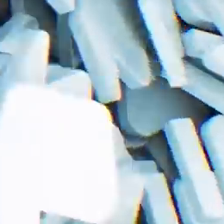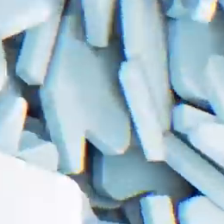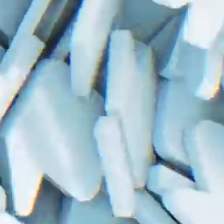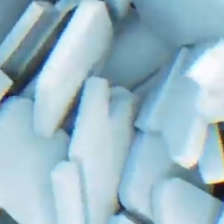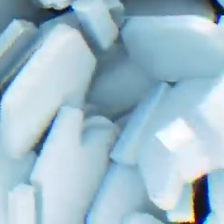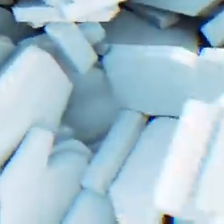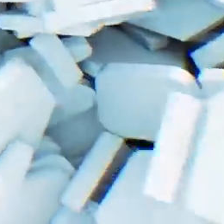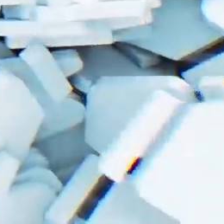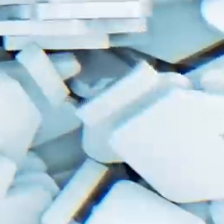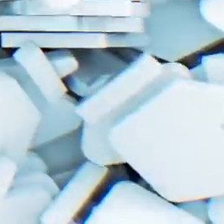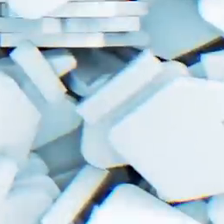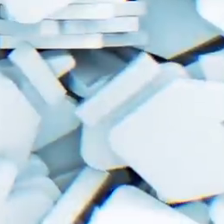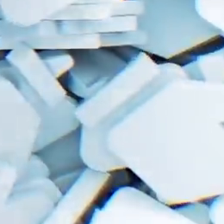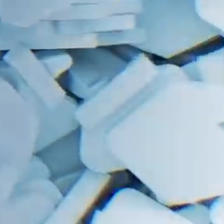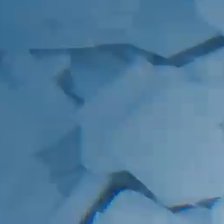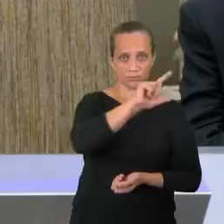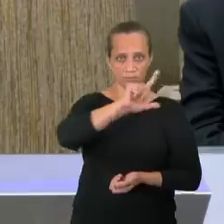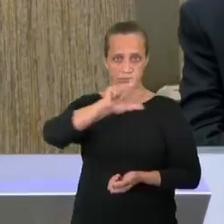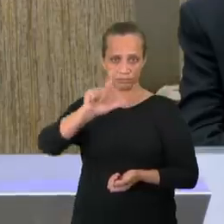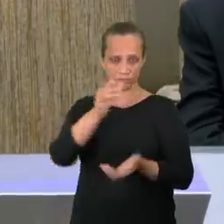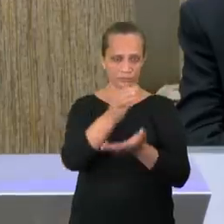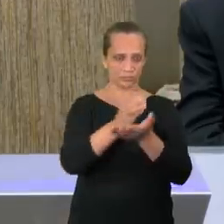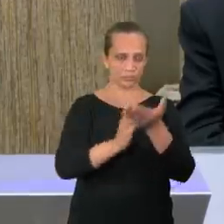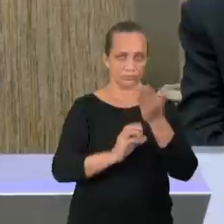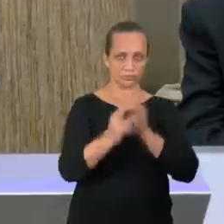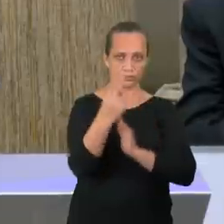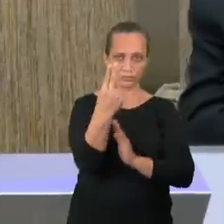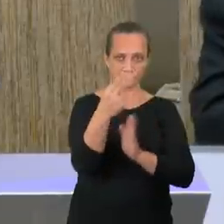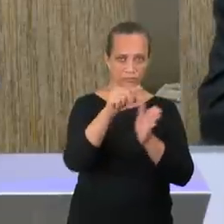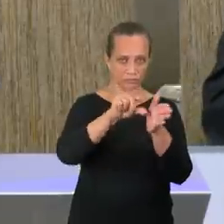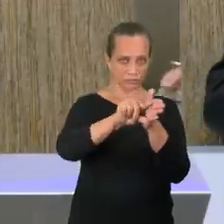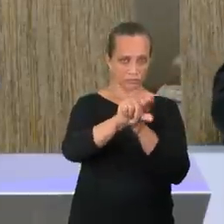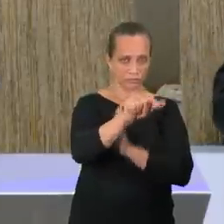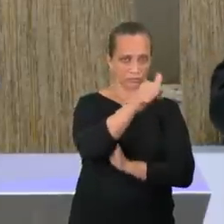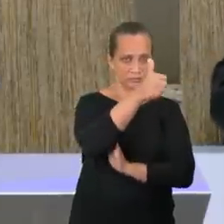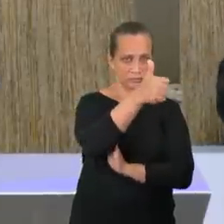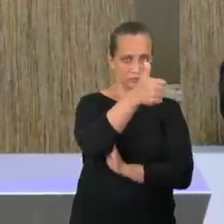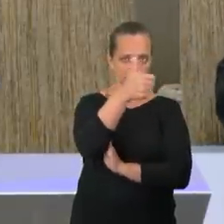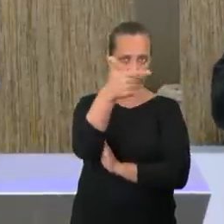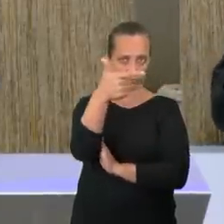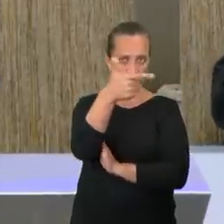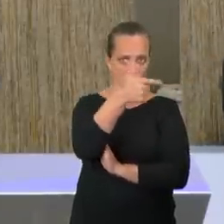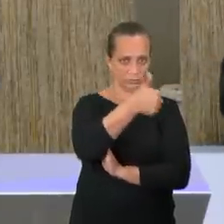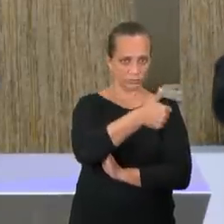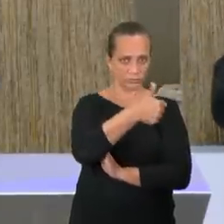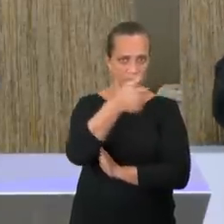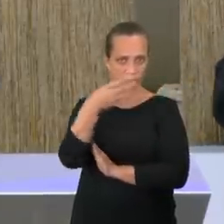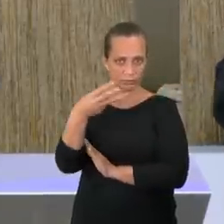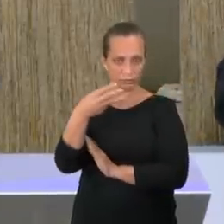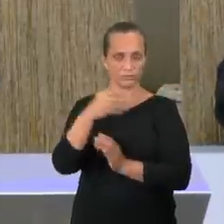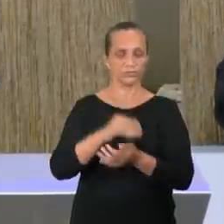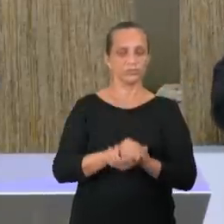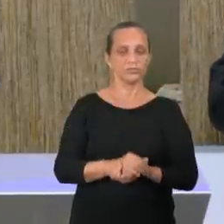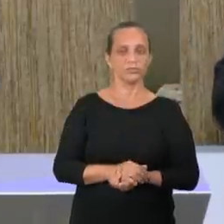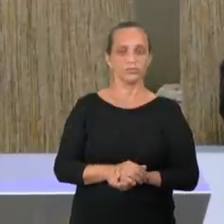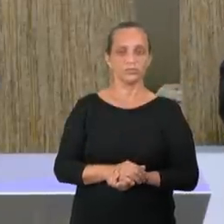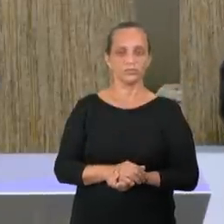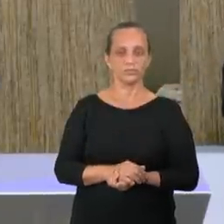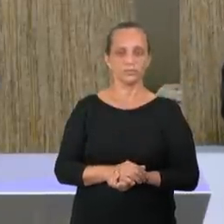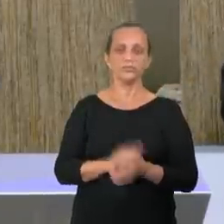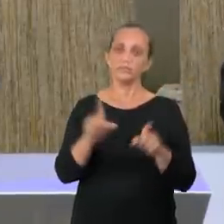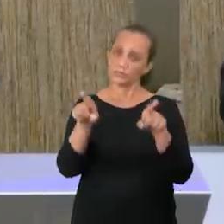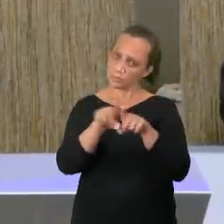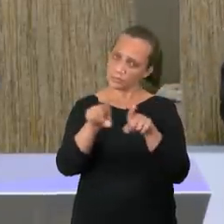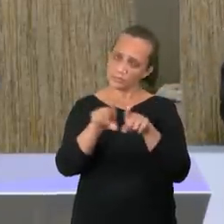Joel, capítulo 2, versículo 12 e 13, e também